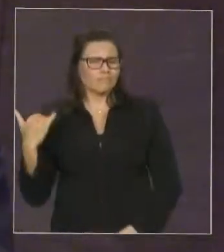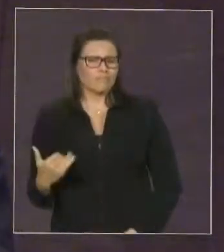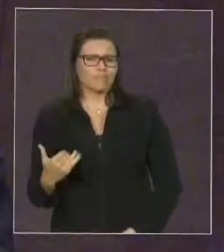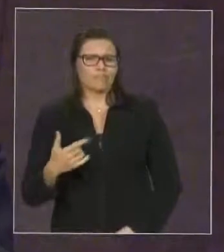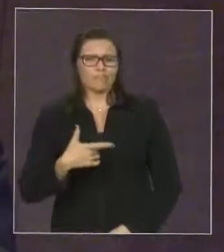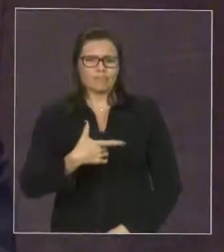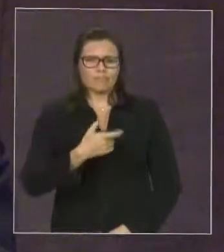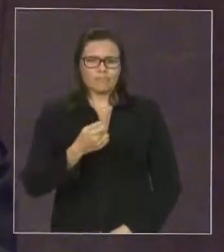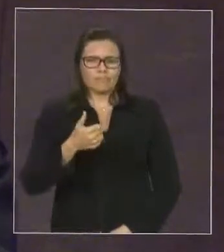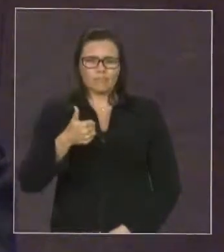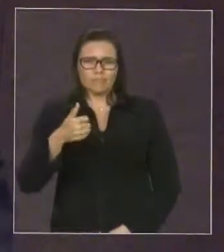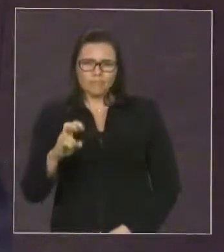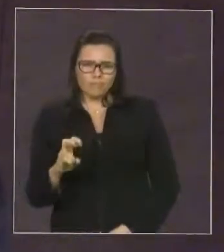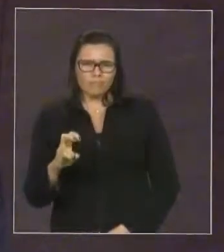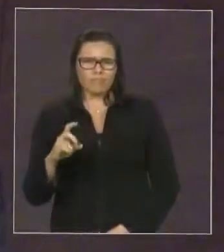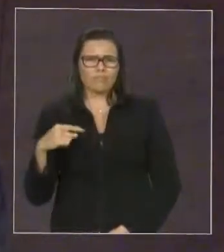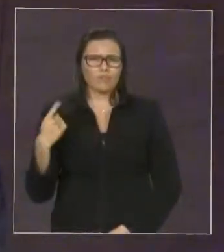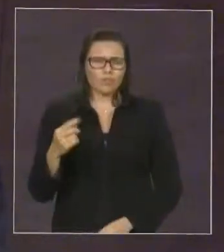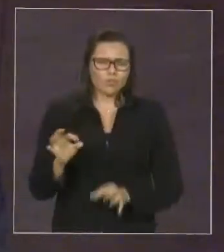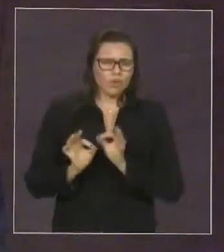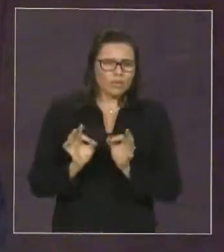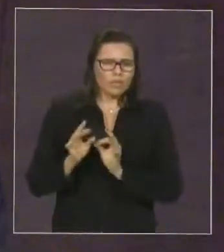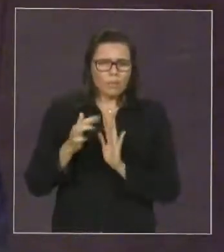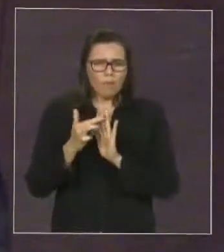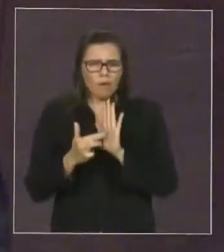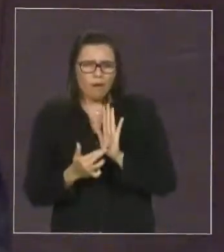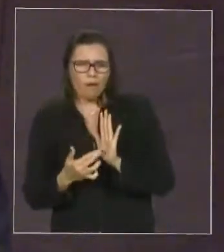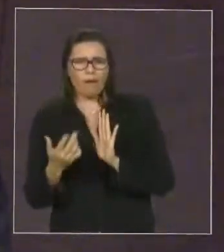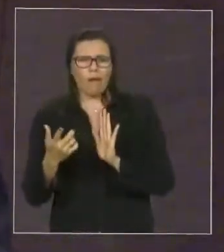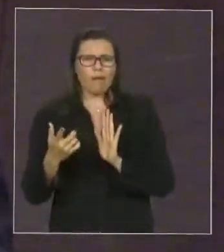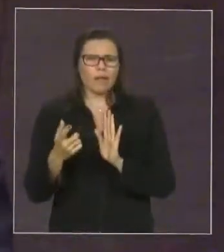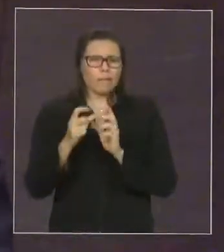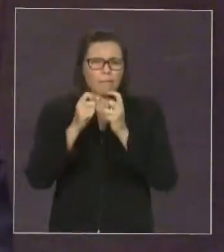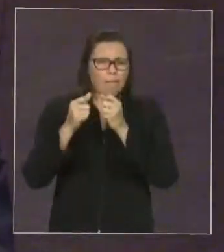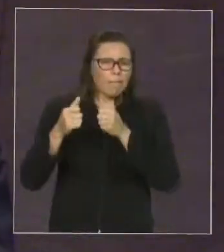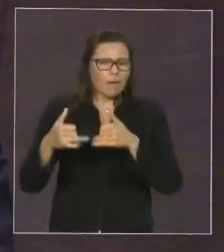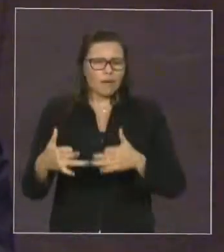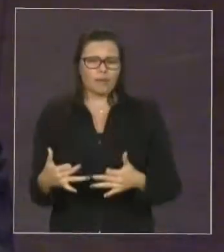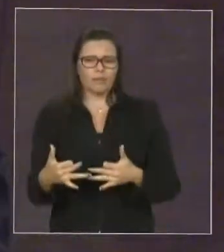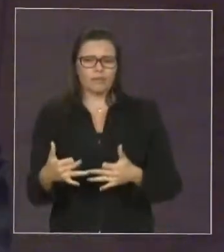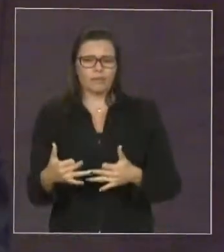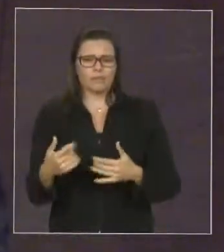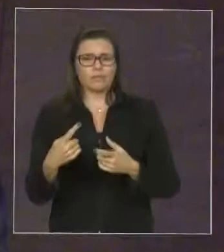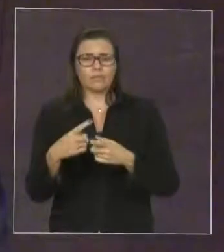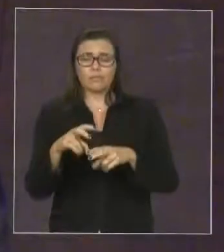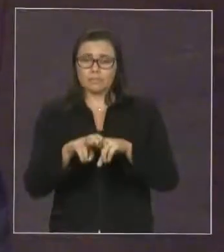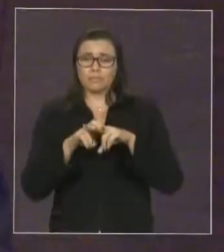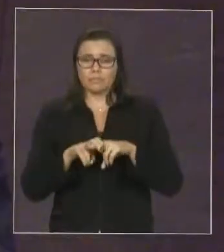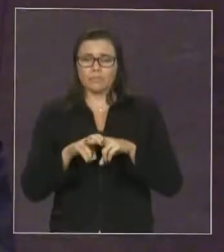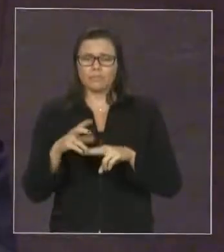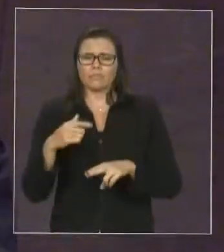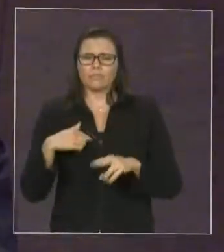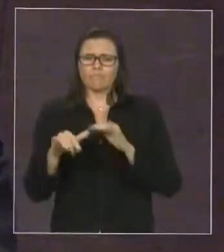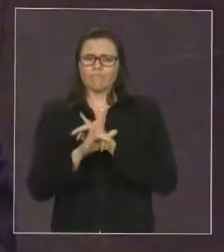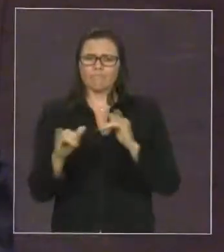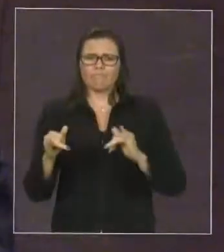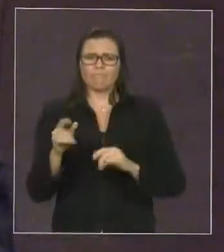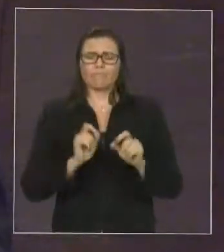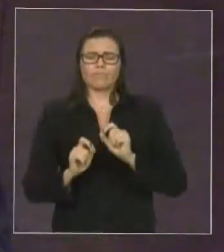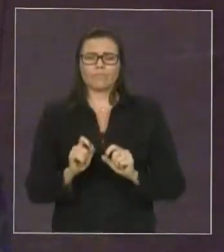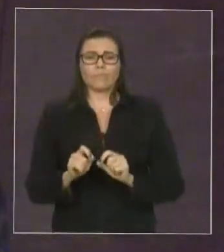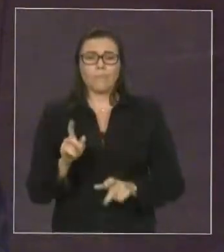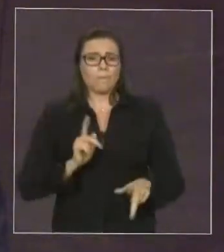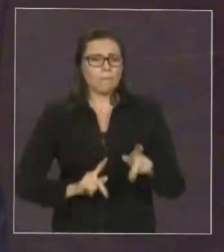Portanto, entendemos que a população não pode mais esperar por um hospital desse